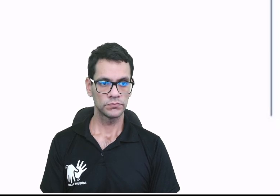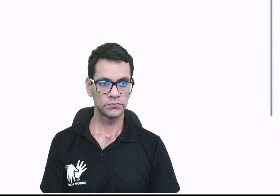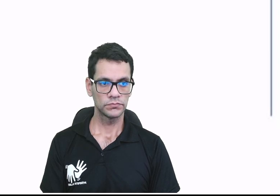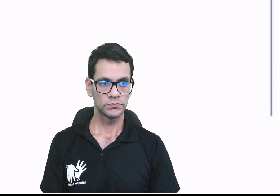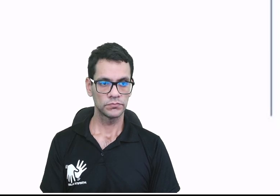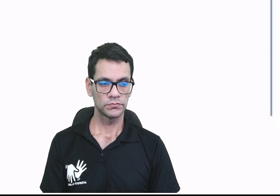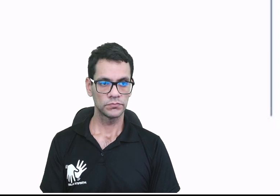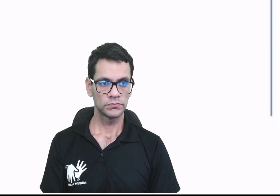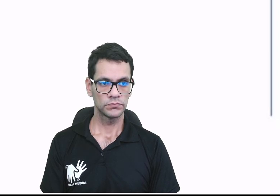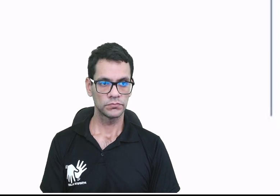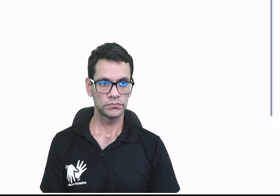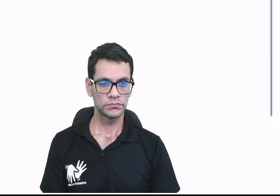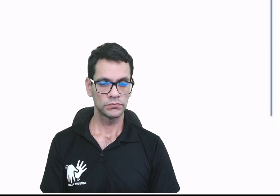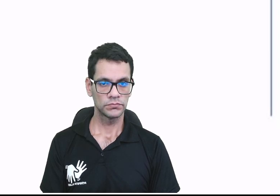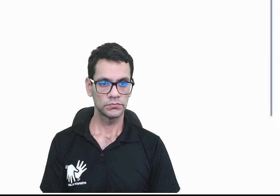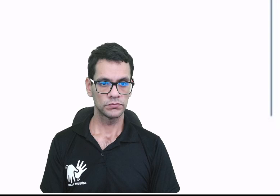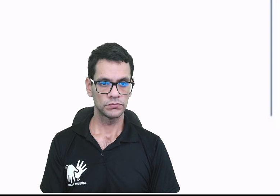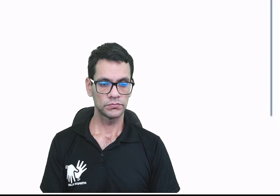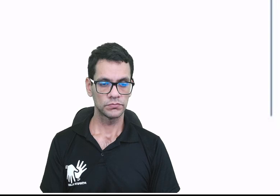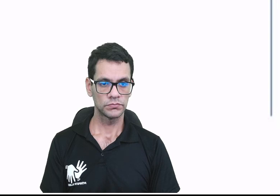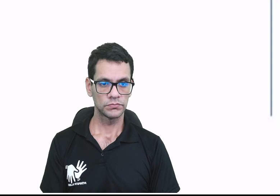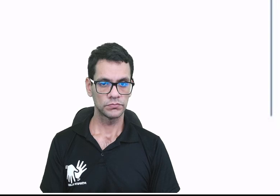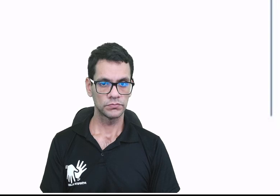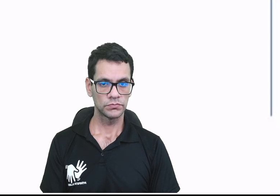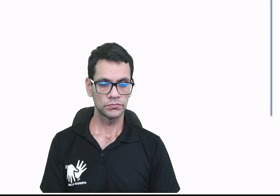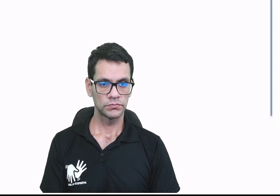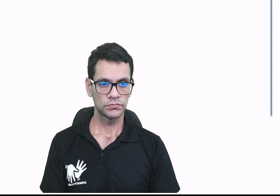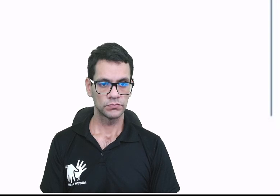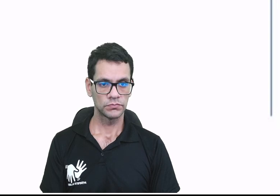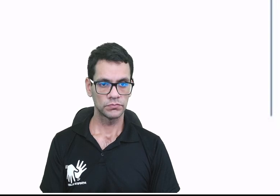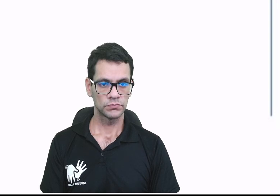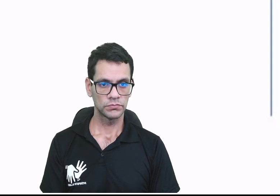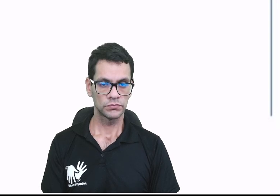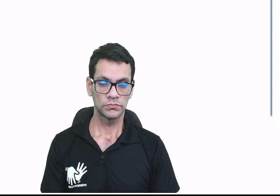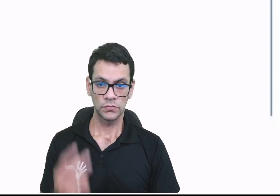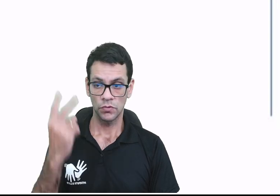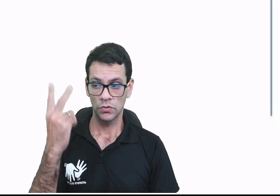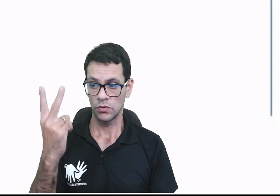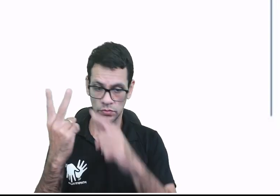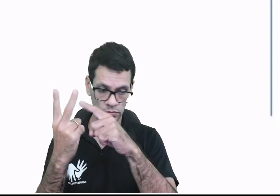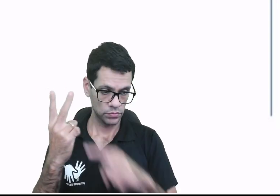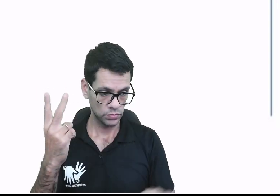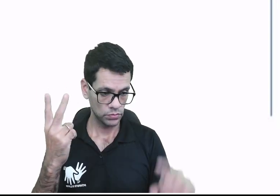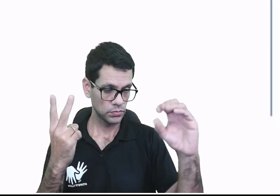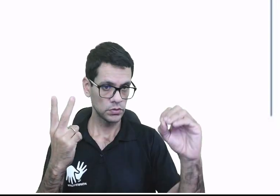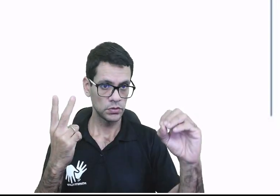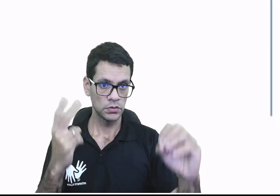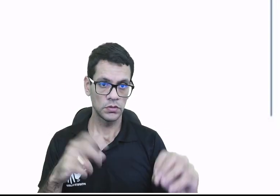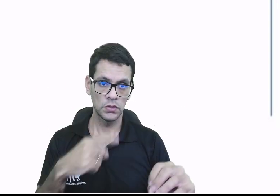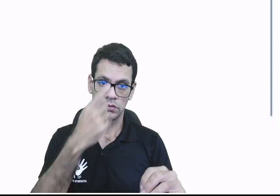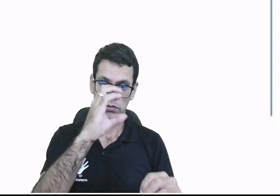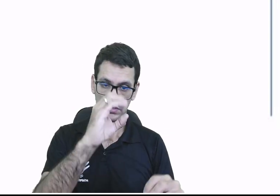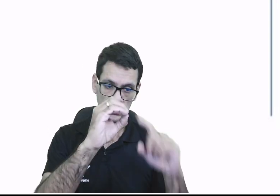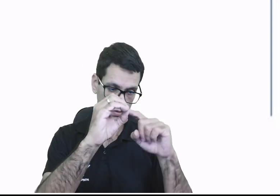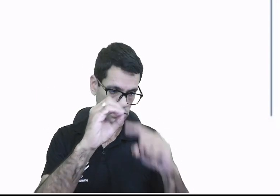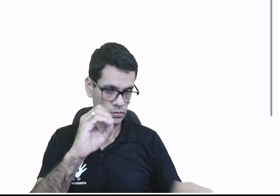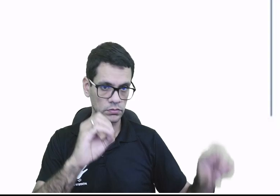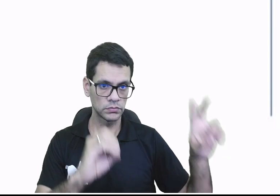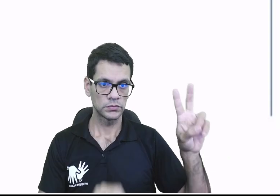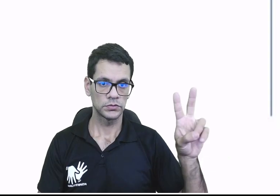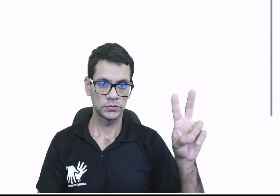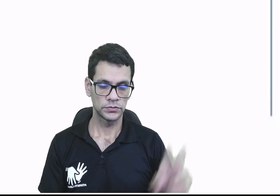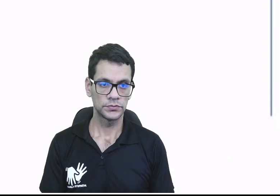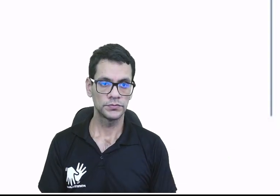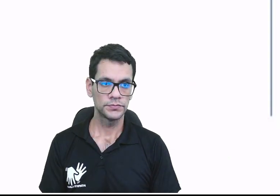veja, aqui está a carga dele. Ele passou de 2 para 0. Aqui ele passou de 0 para 2. Também posso fazer essa